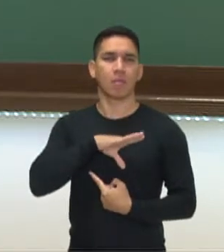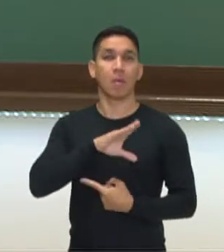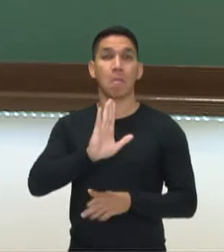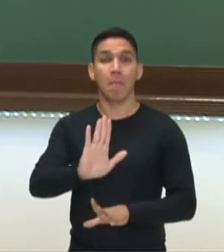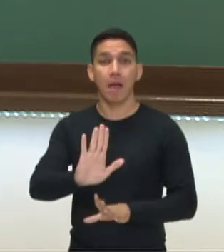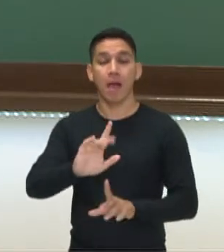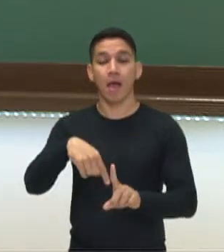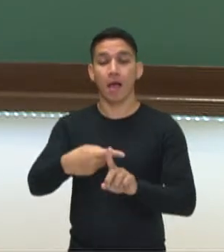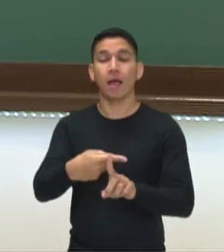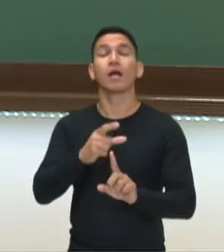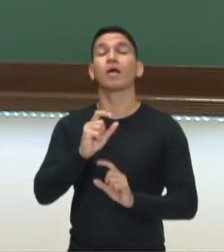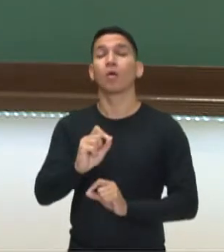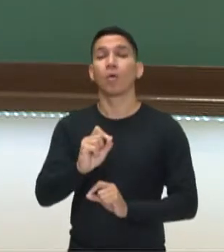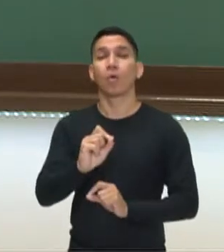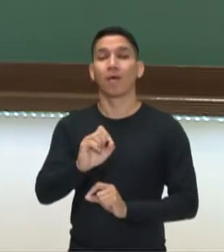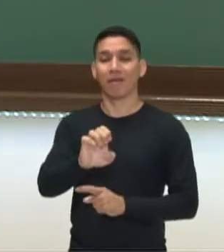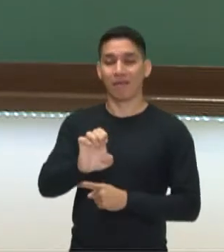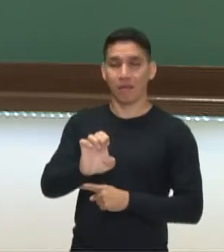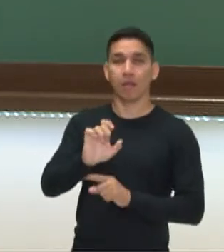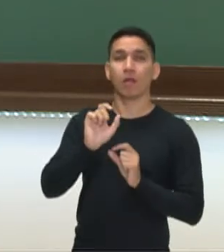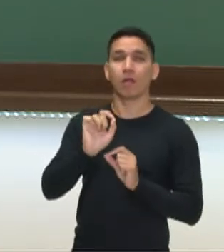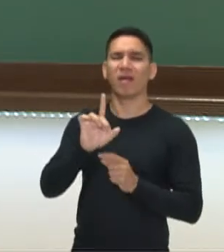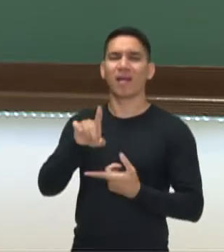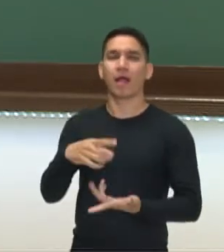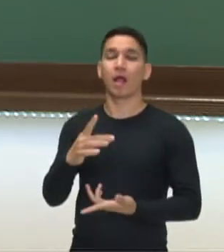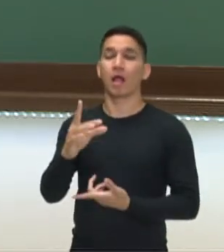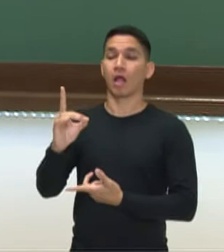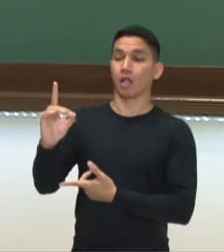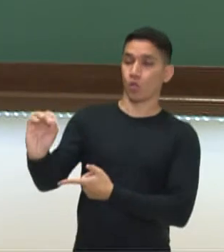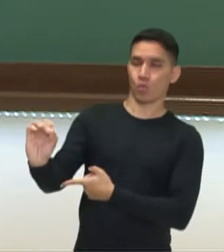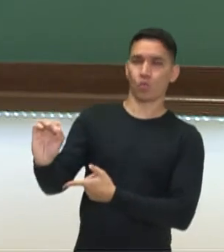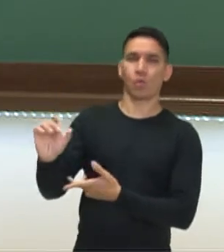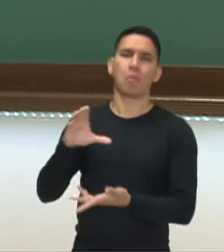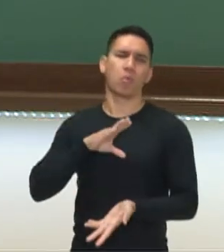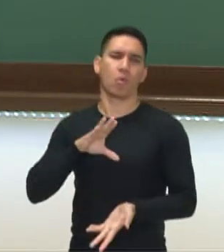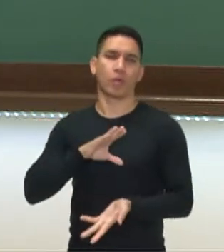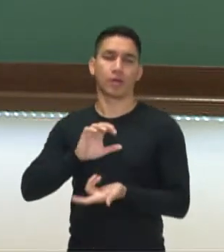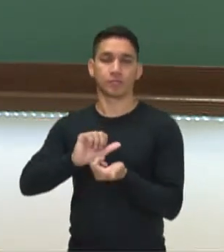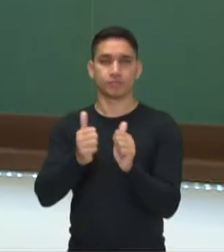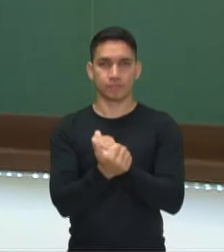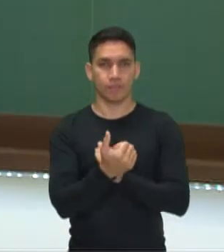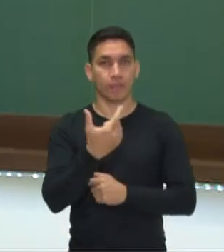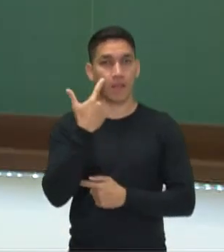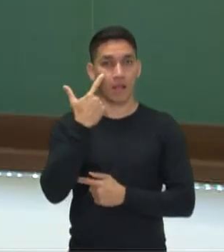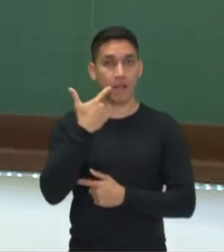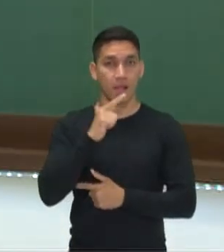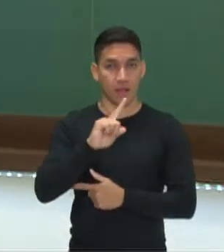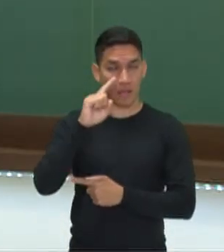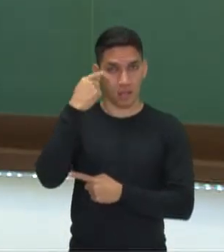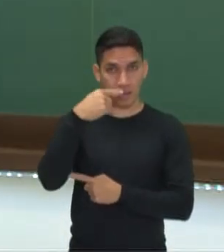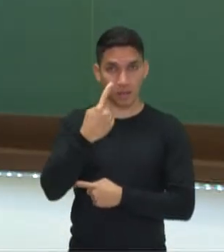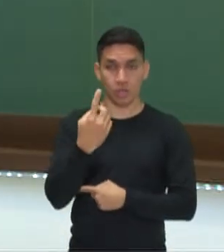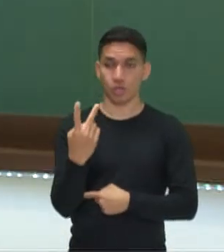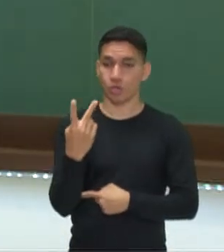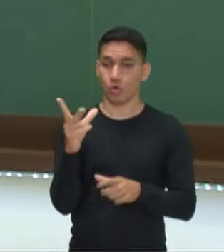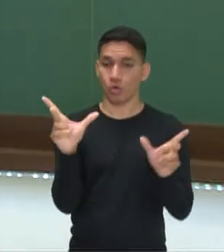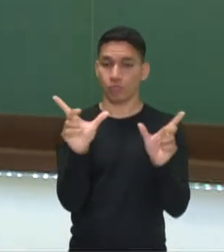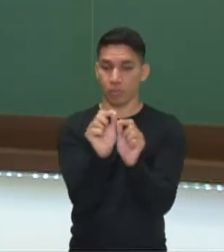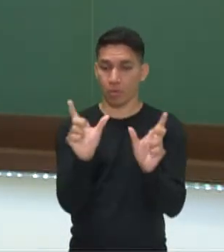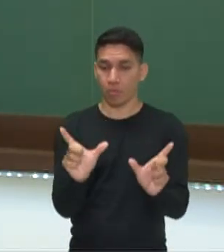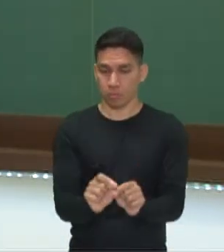significa o, O do. Então, nós temos 2 contrações aí, 2 únicas